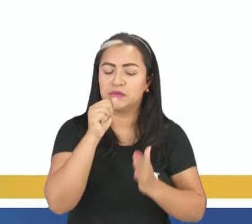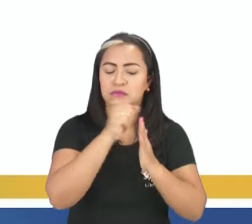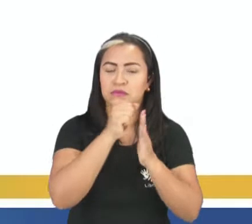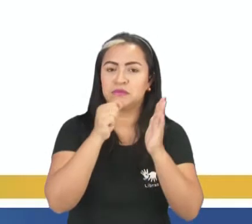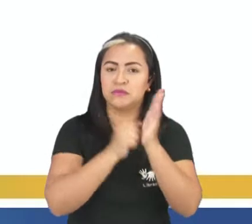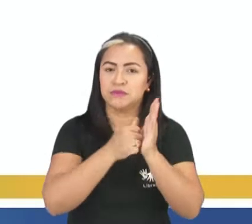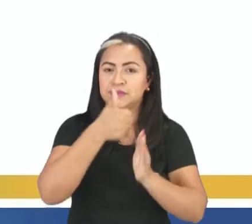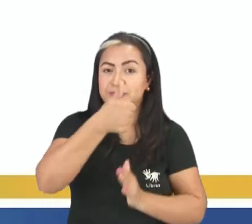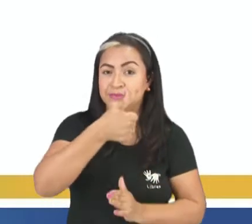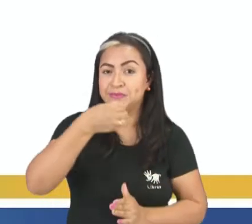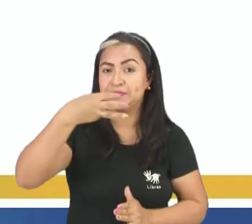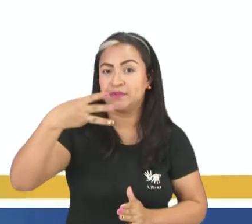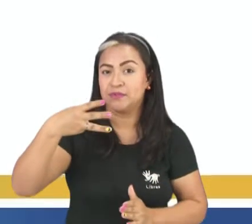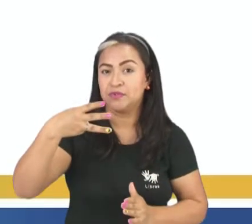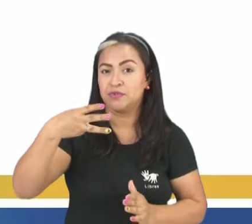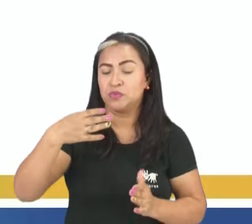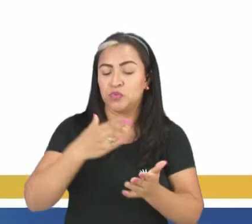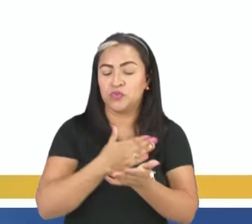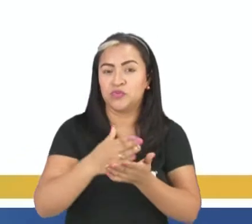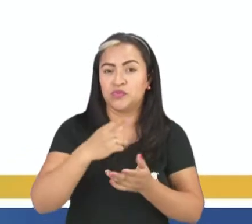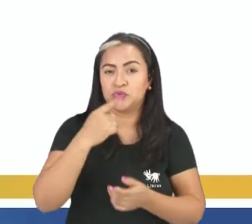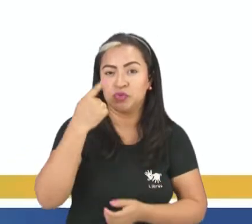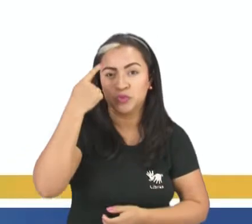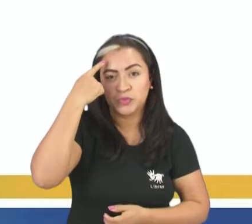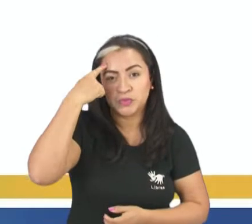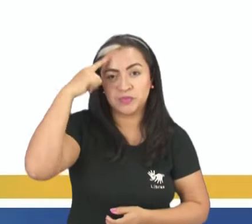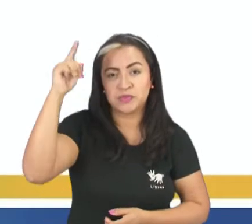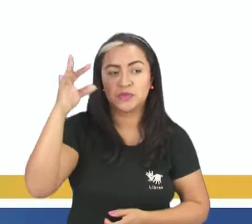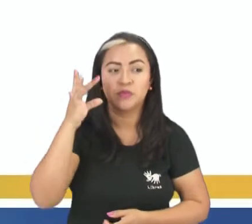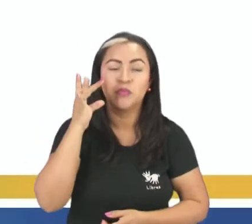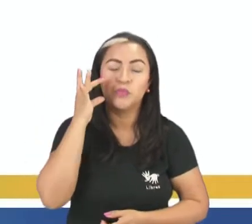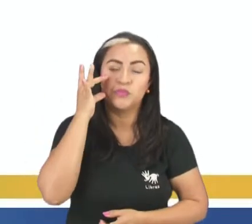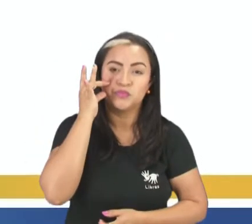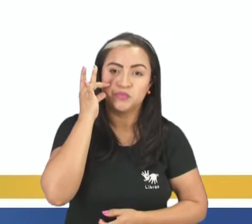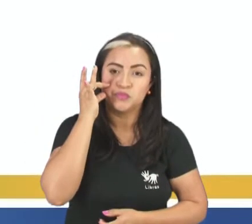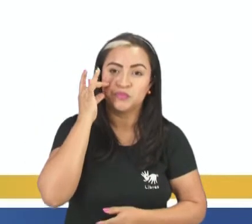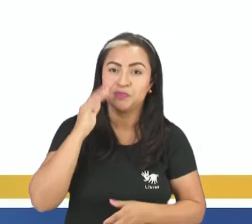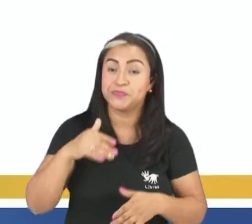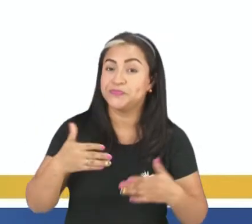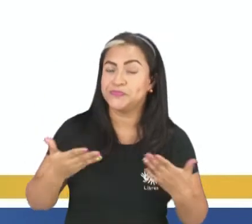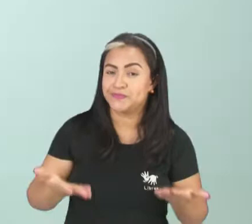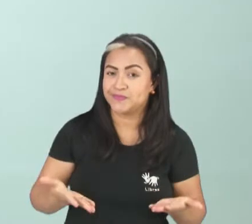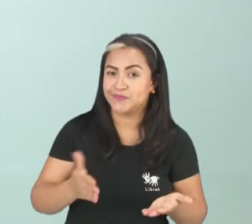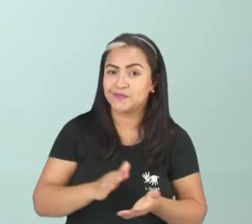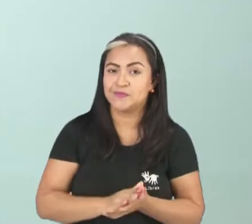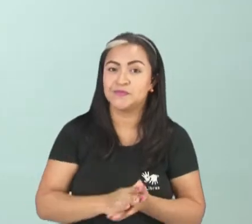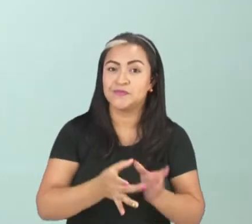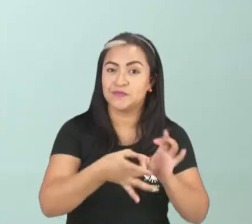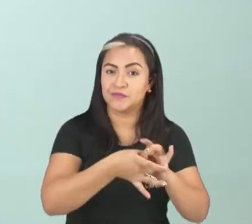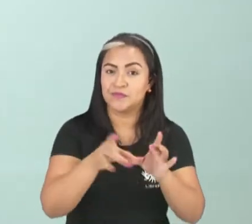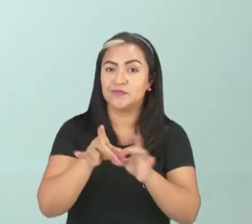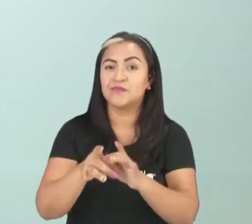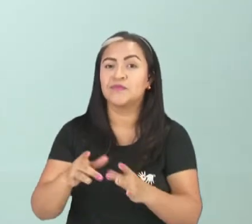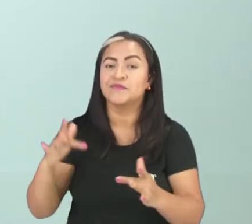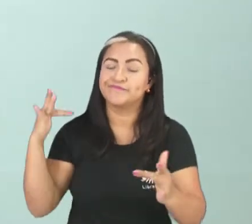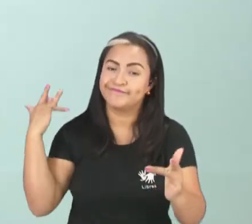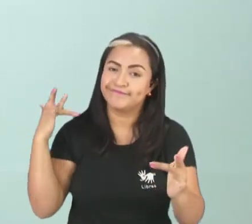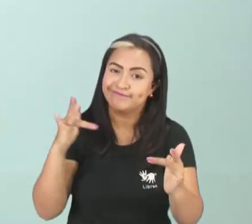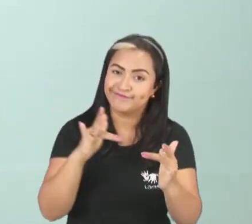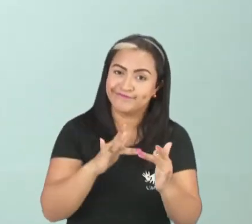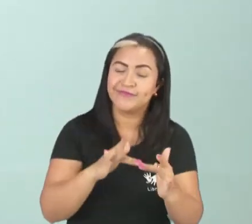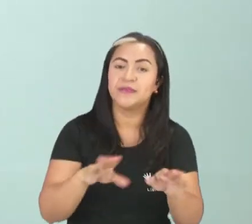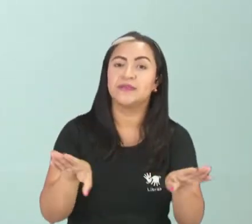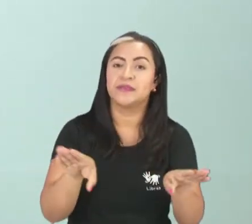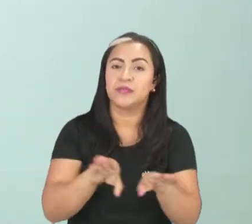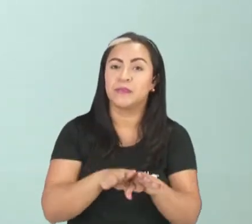com o surgimento do pensamento humanista. Então, o contexto histórico do classicismo também está